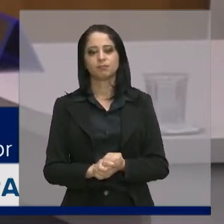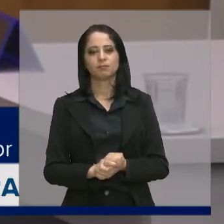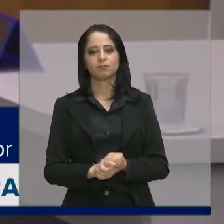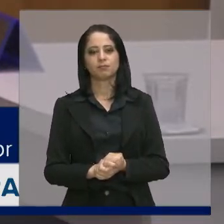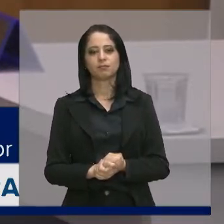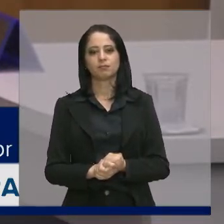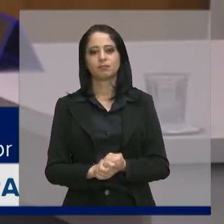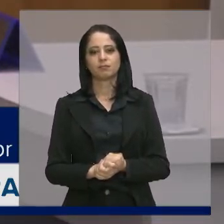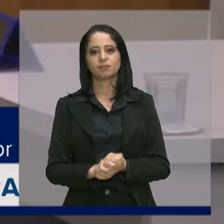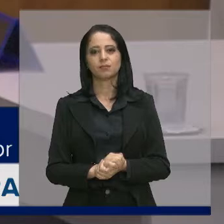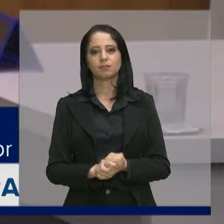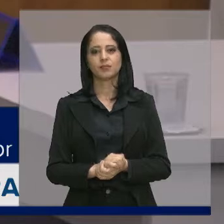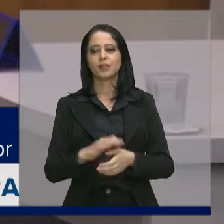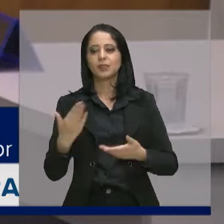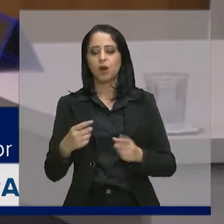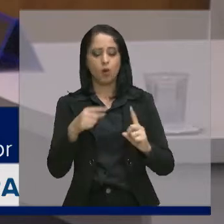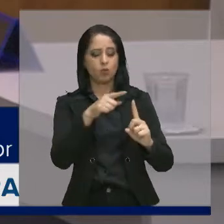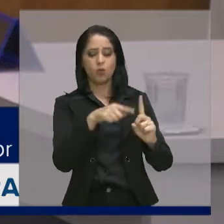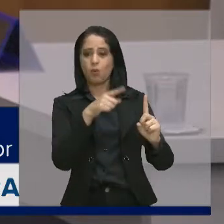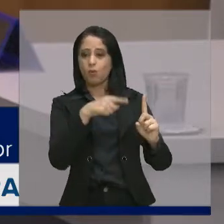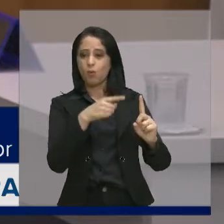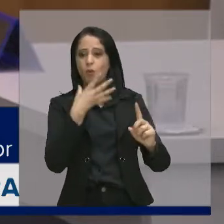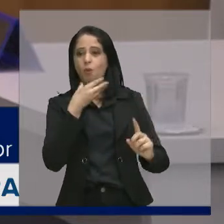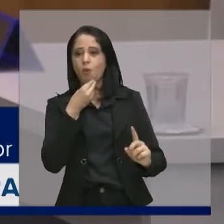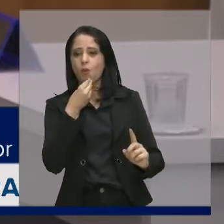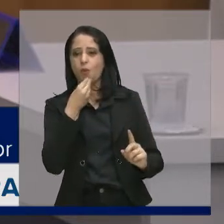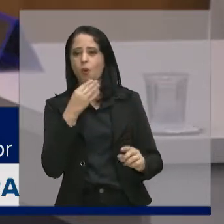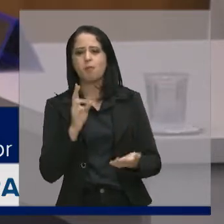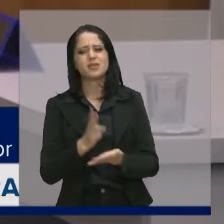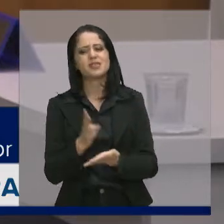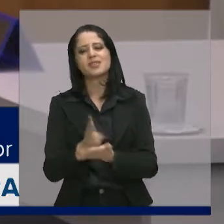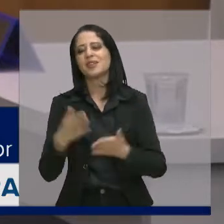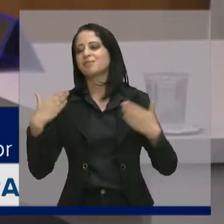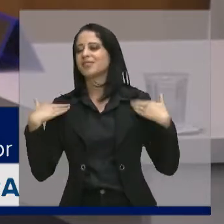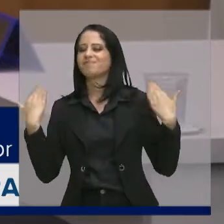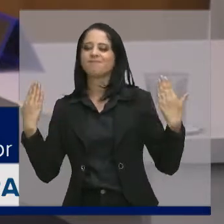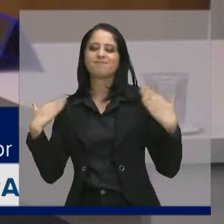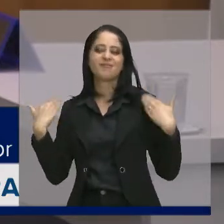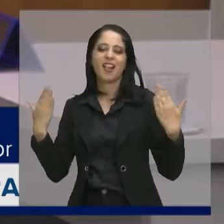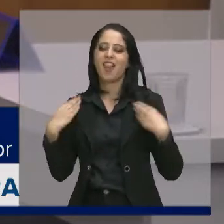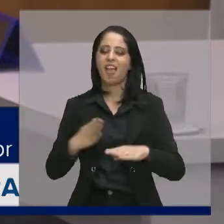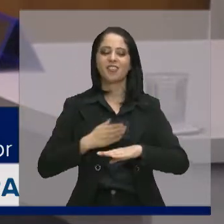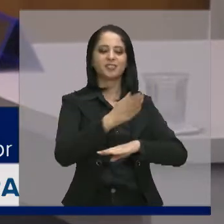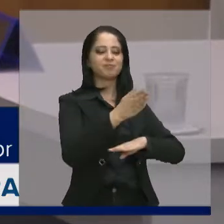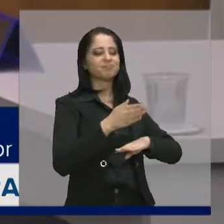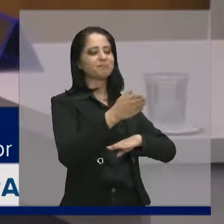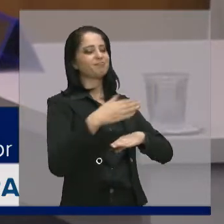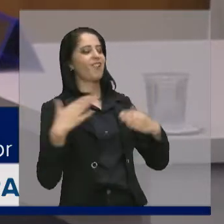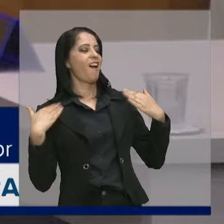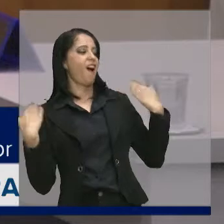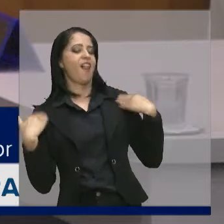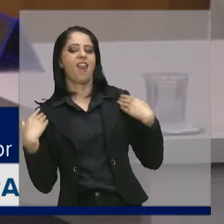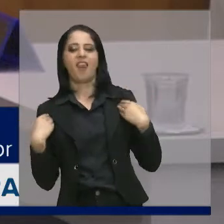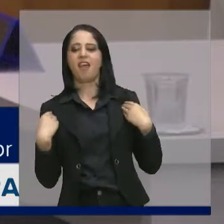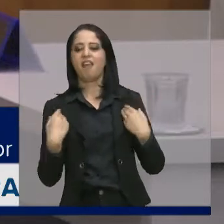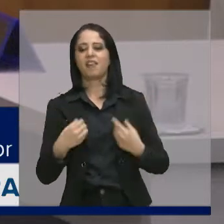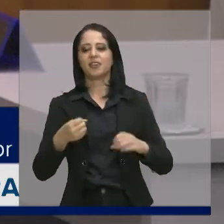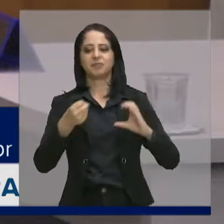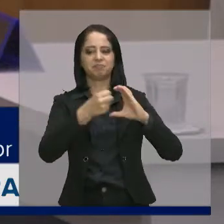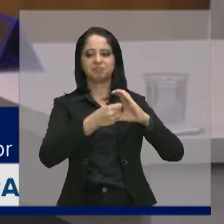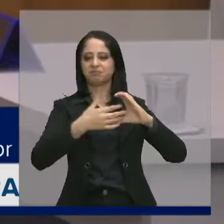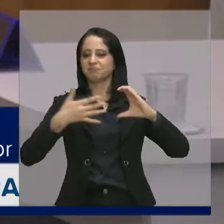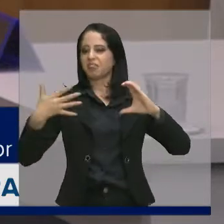Sua alegria contagiava onde chegava, era sempre assim nos jogos. Um homem de personalidade marcante, muito querido por